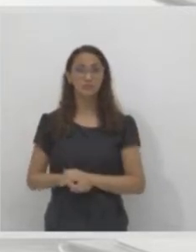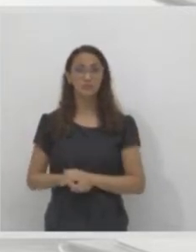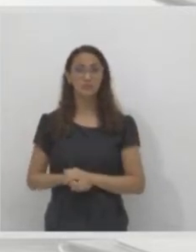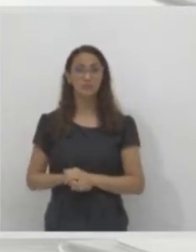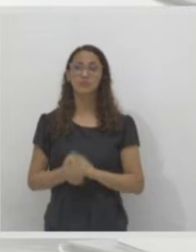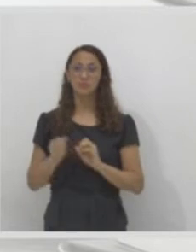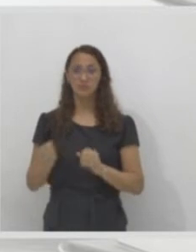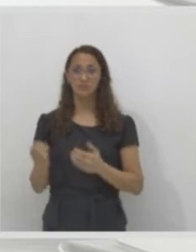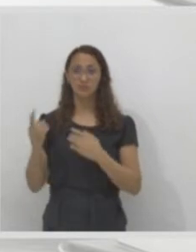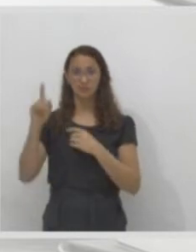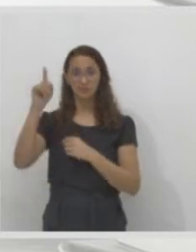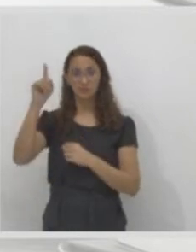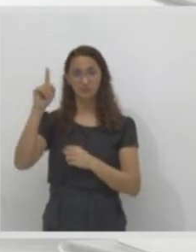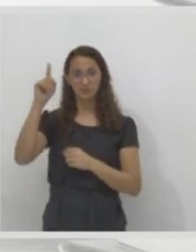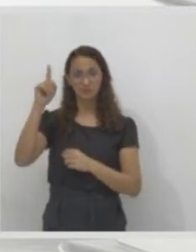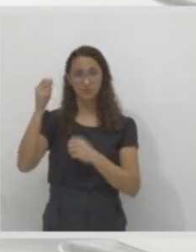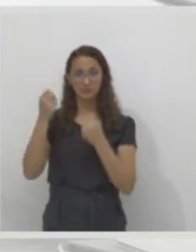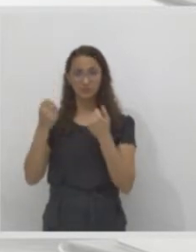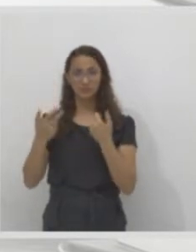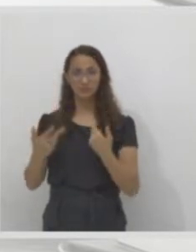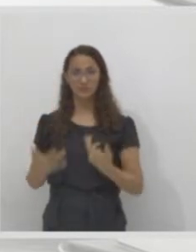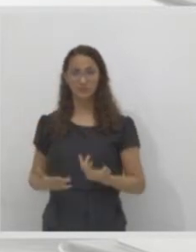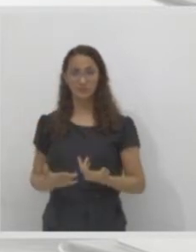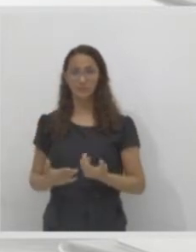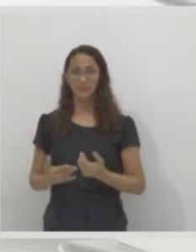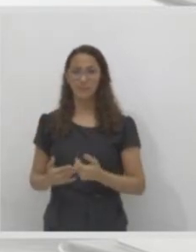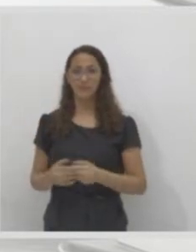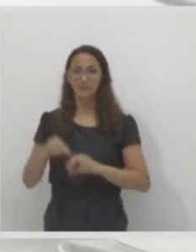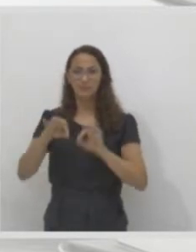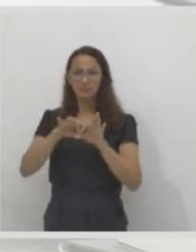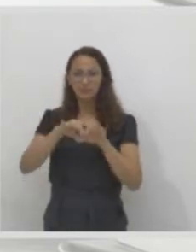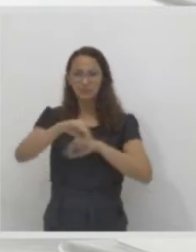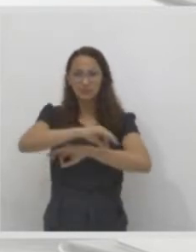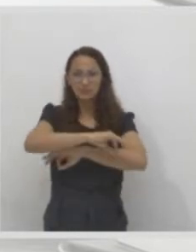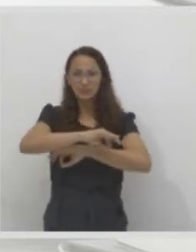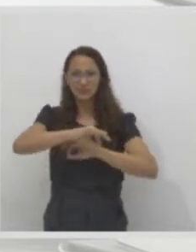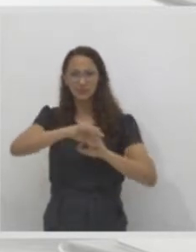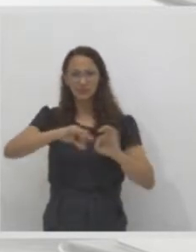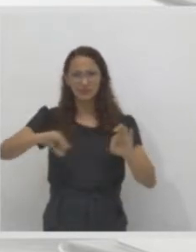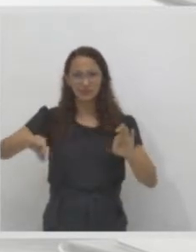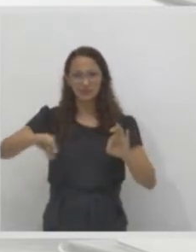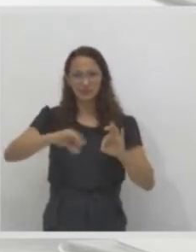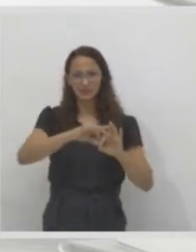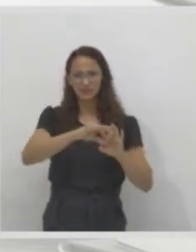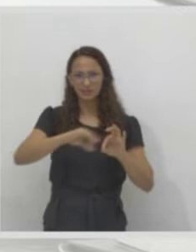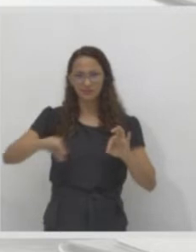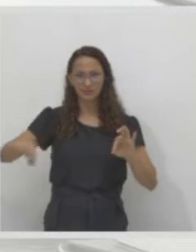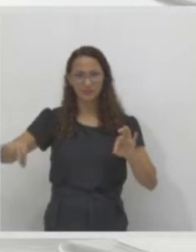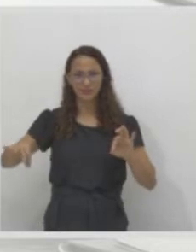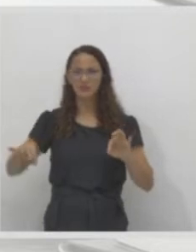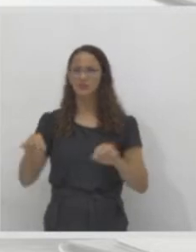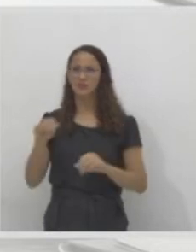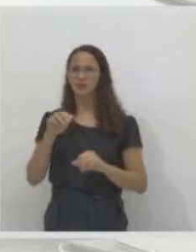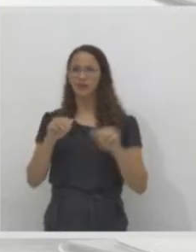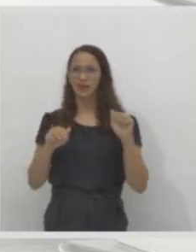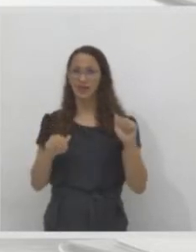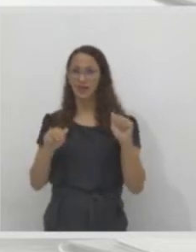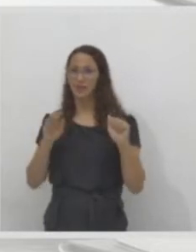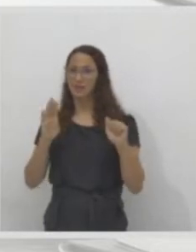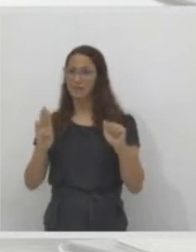com vocês aqui do lado, acompanhem. Medida do segmento AB, 5